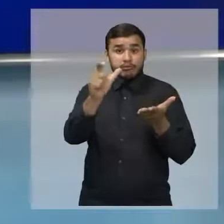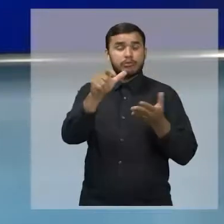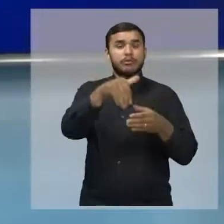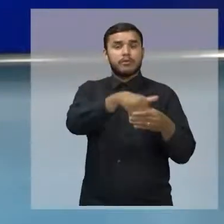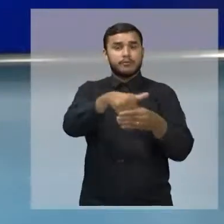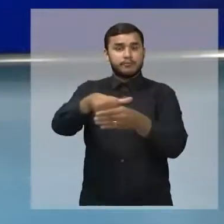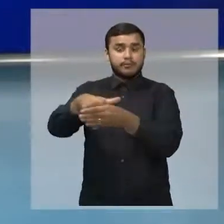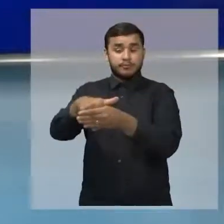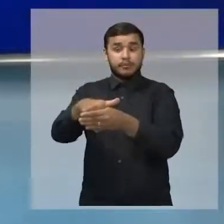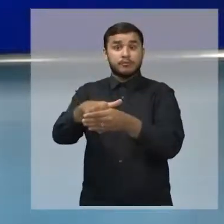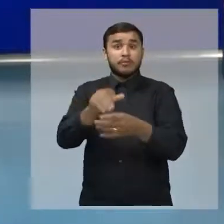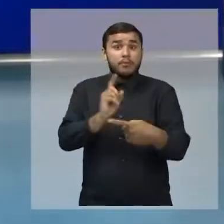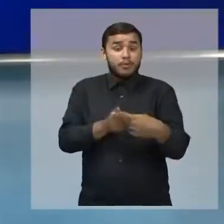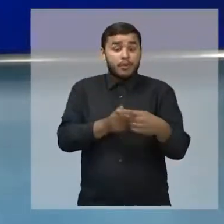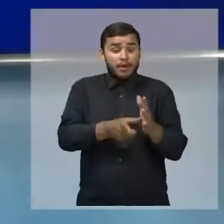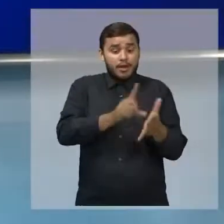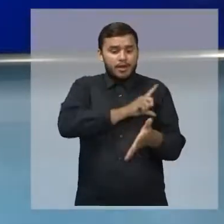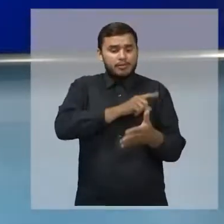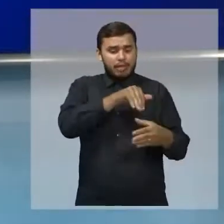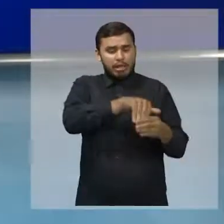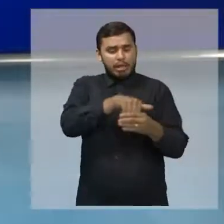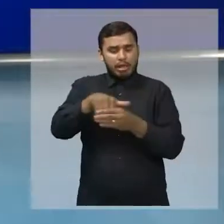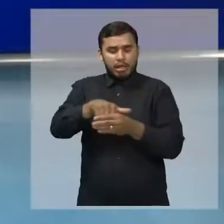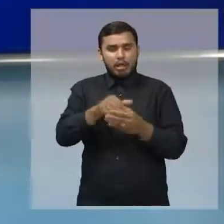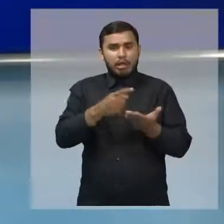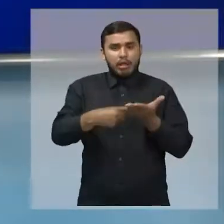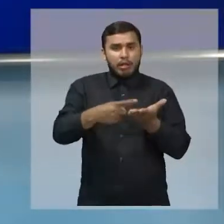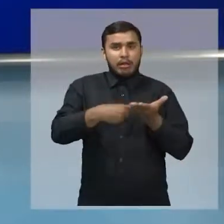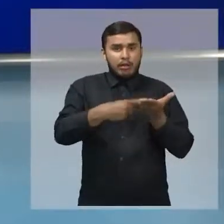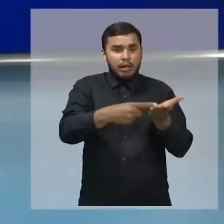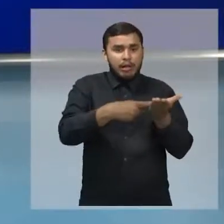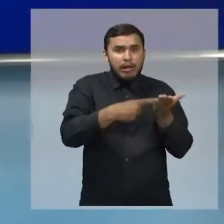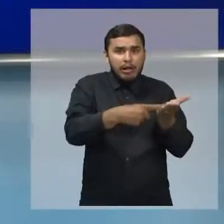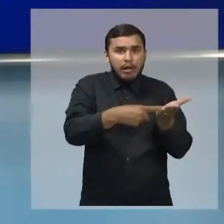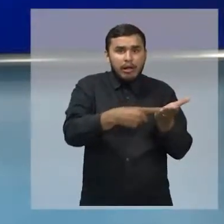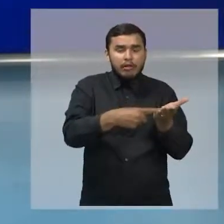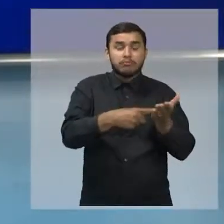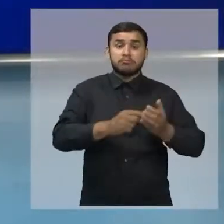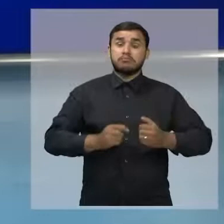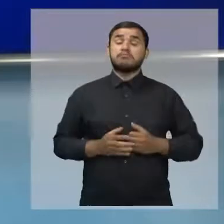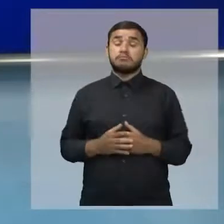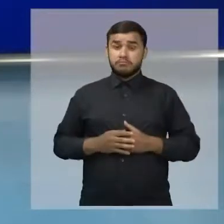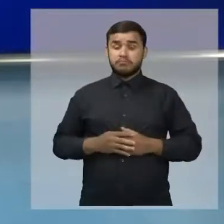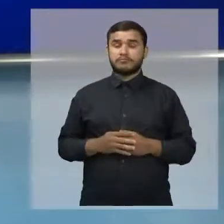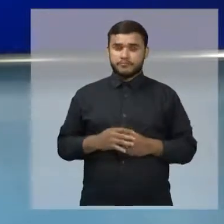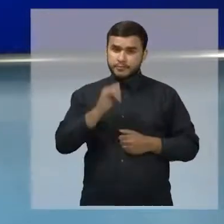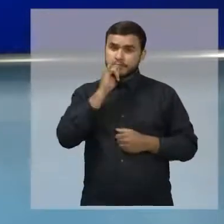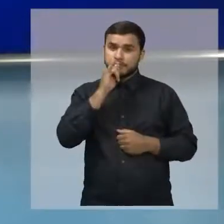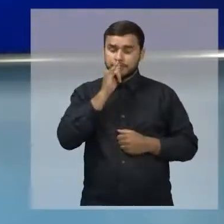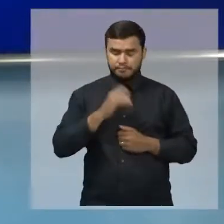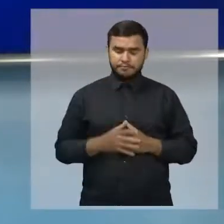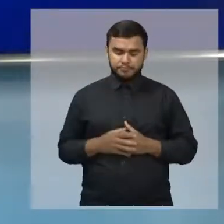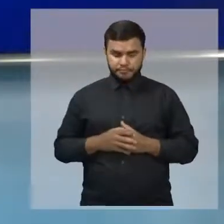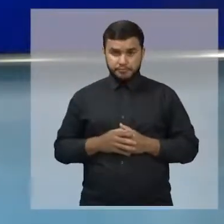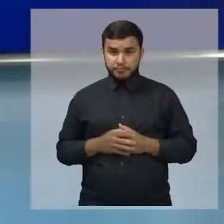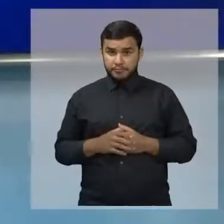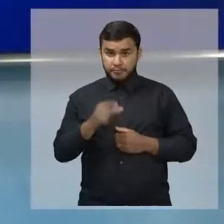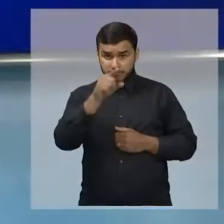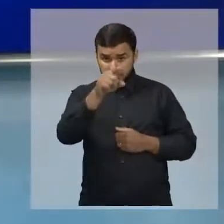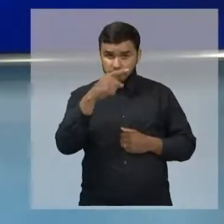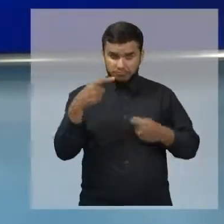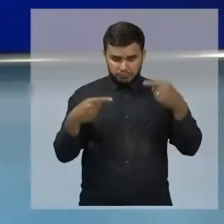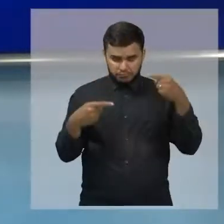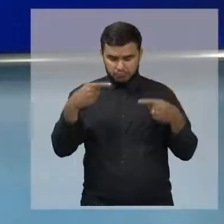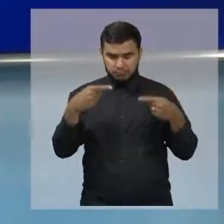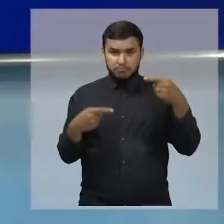combo, essa palavrinha pedida emprestada aí do inglês, que significa combinação. Vamos a algumas